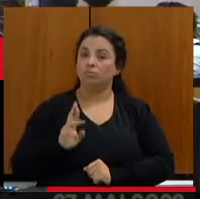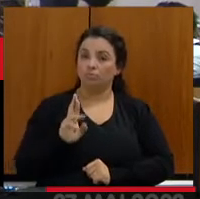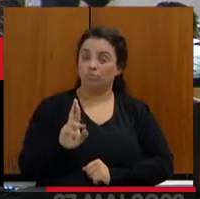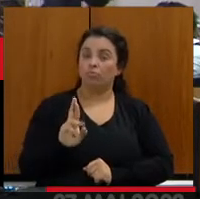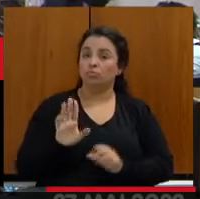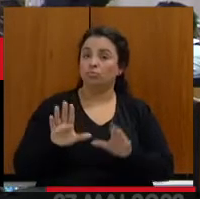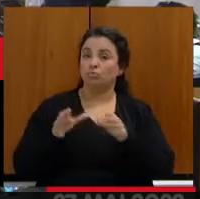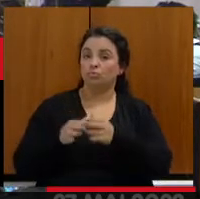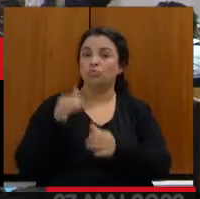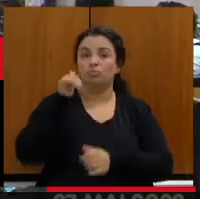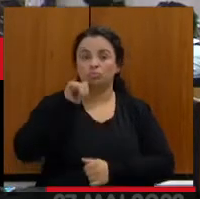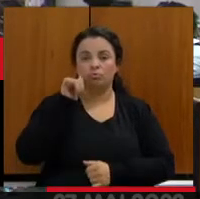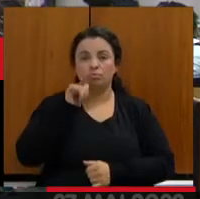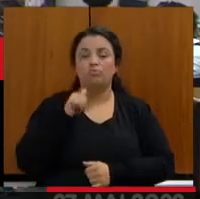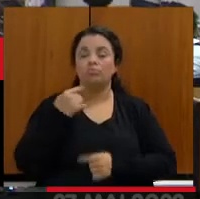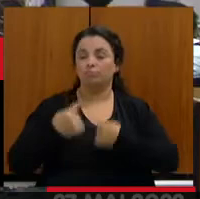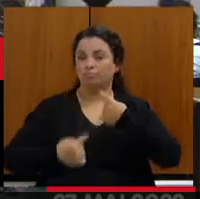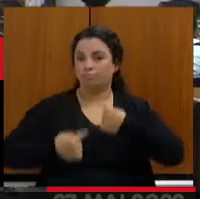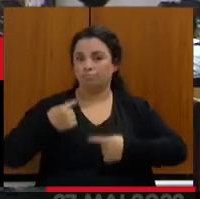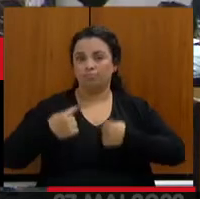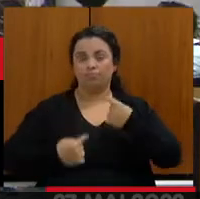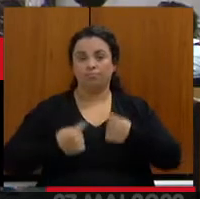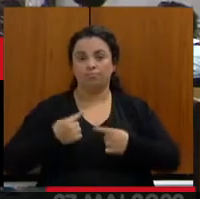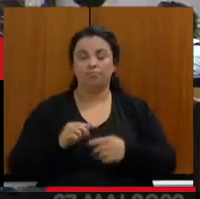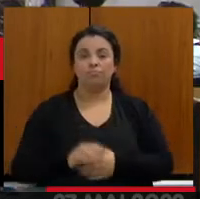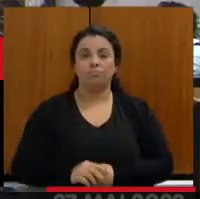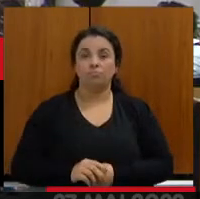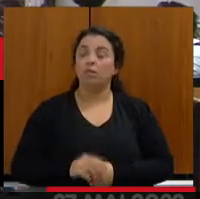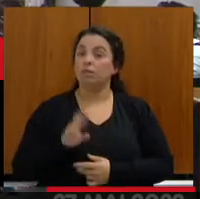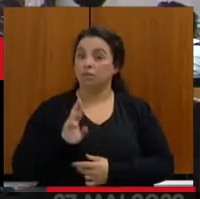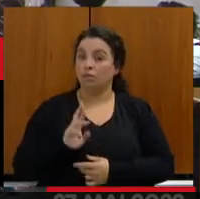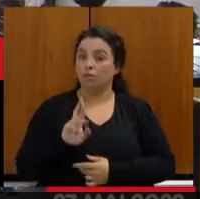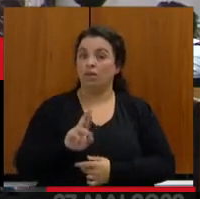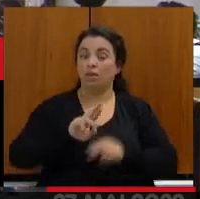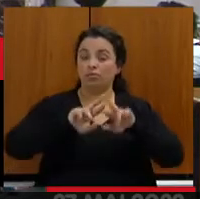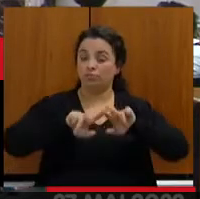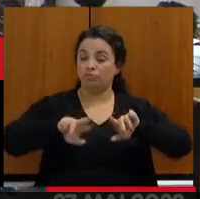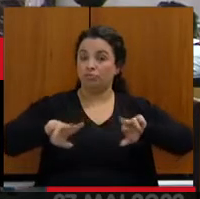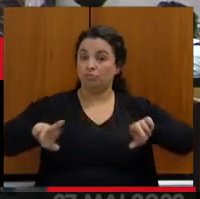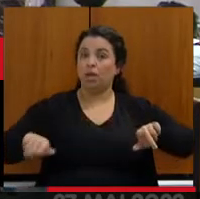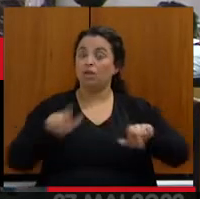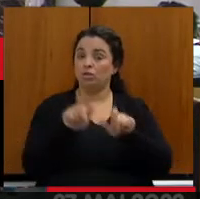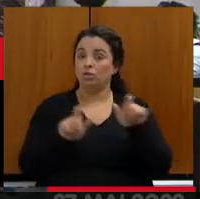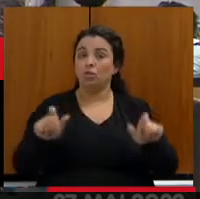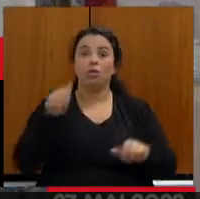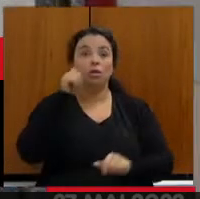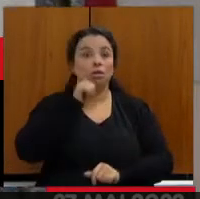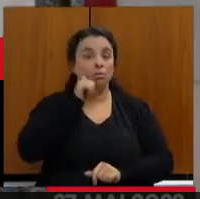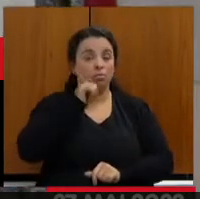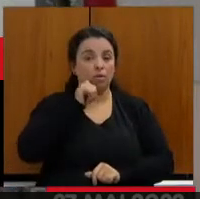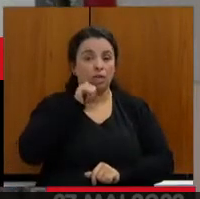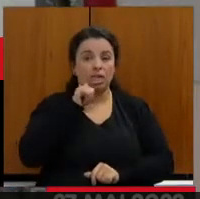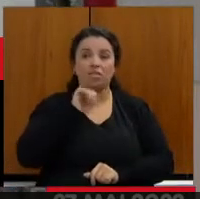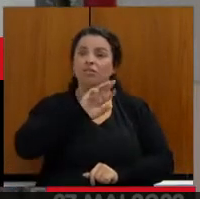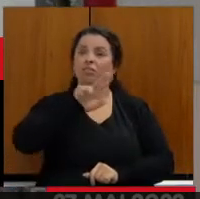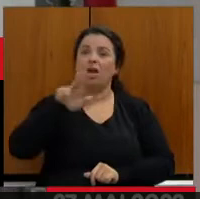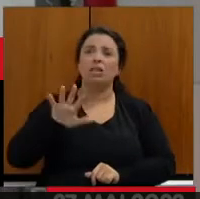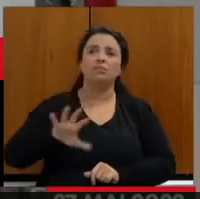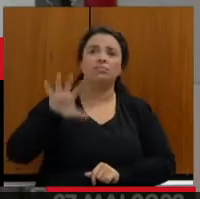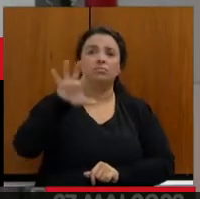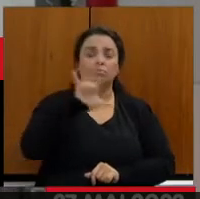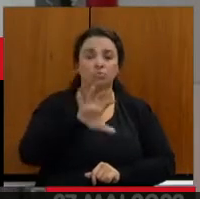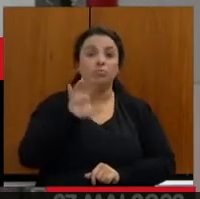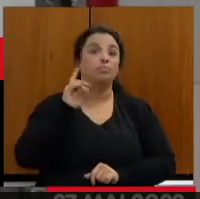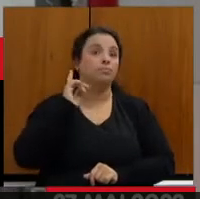das mulheres na política representar a diversidade das mulheres das diferentes regiões do Estado de Minas Gerais